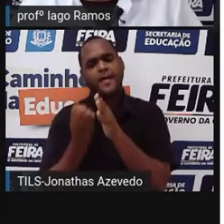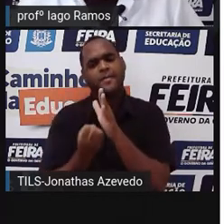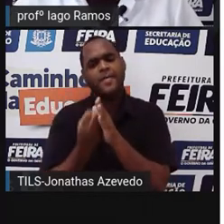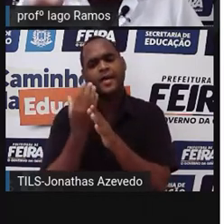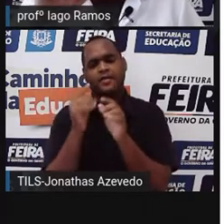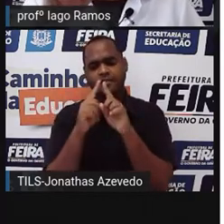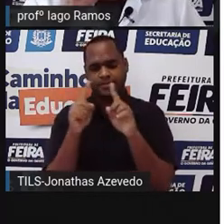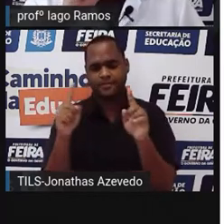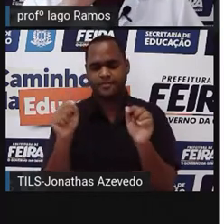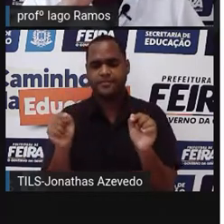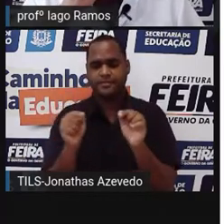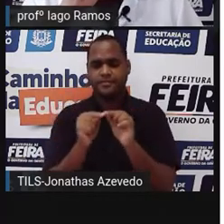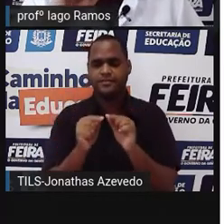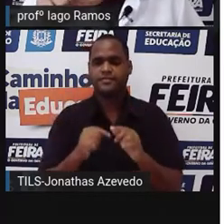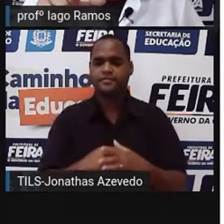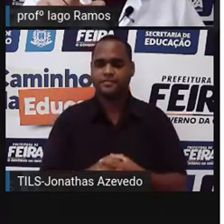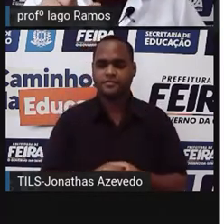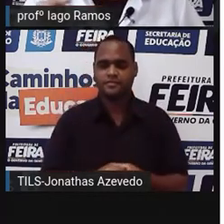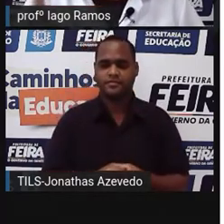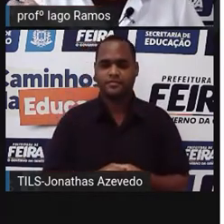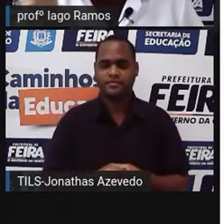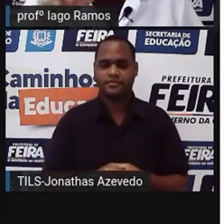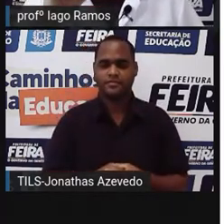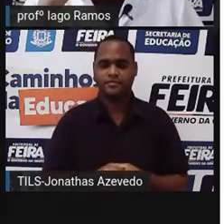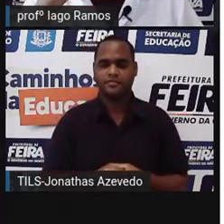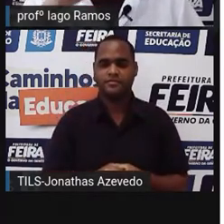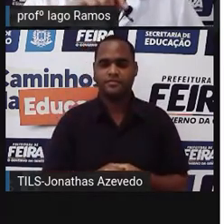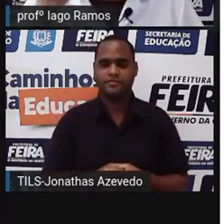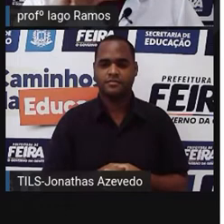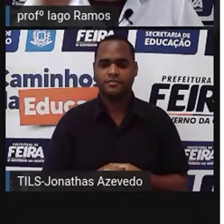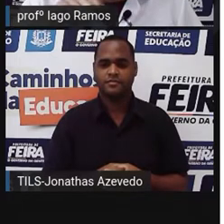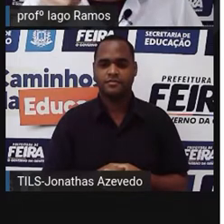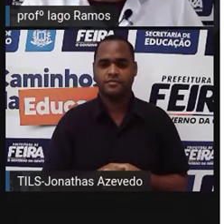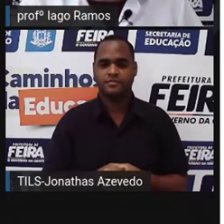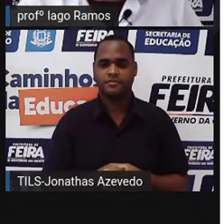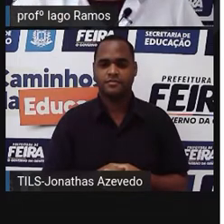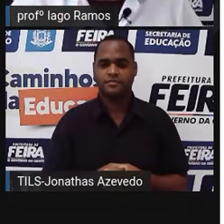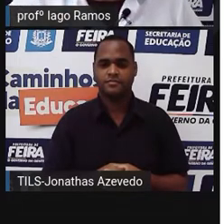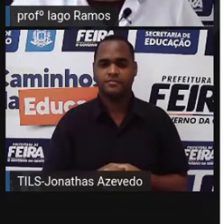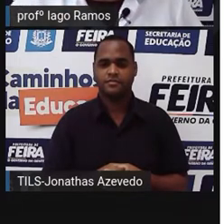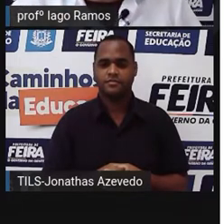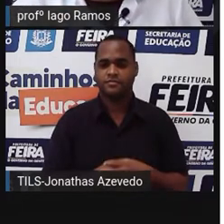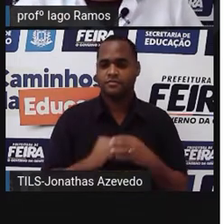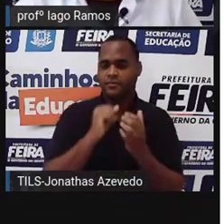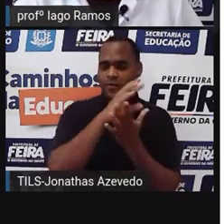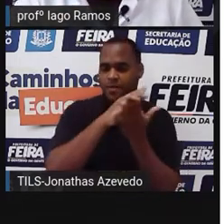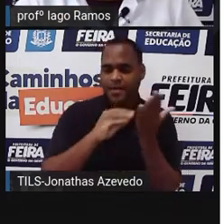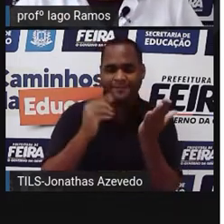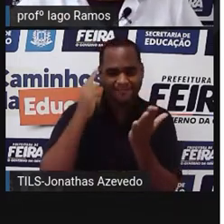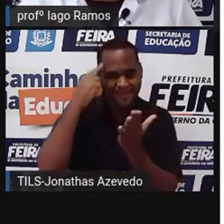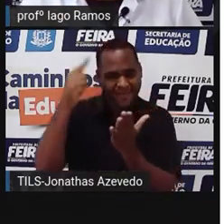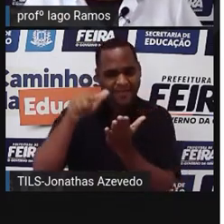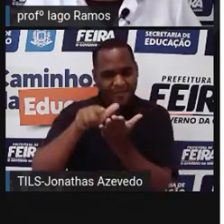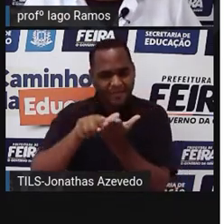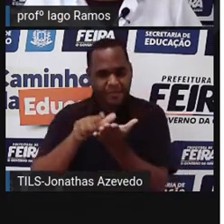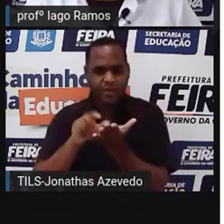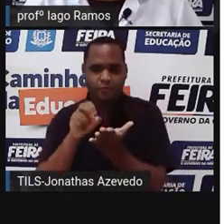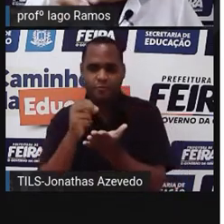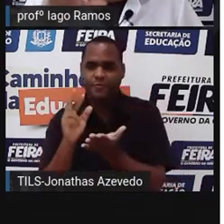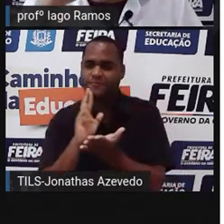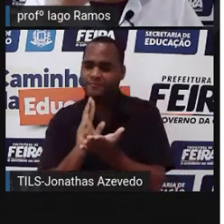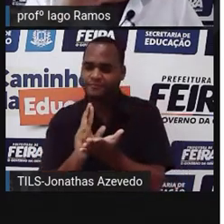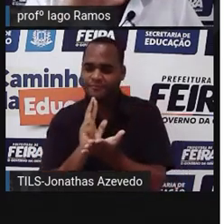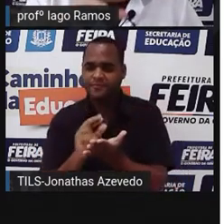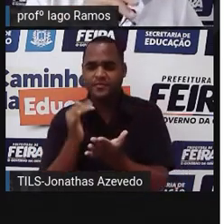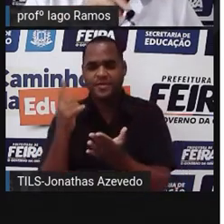isso? Deixa eu te pedir uma coisa, faz aí, copia isso aí numa folha, no seu caderno, faz